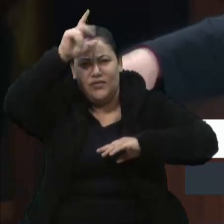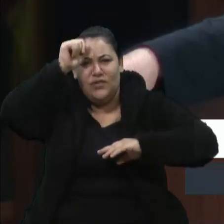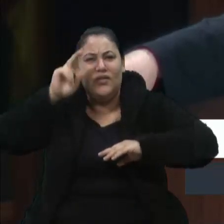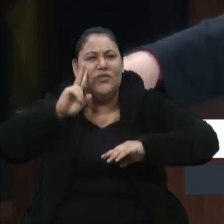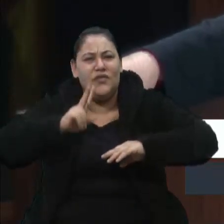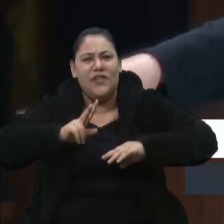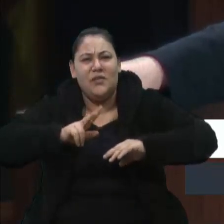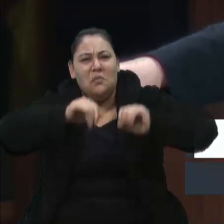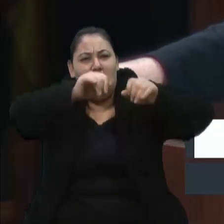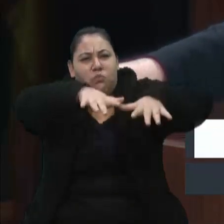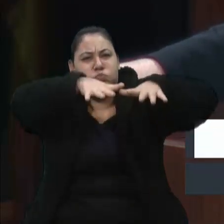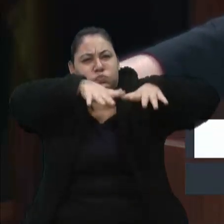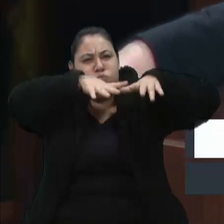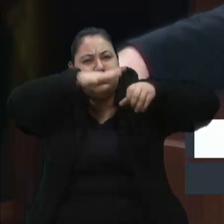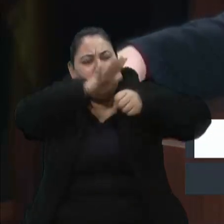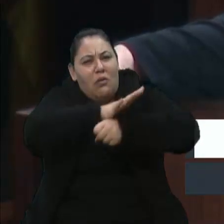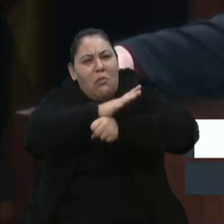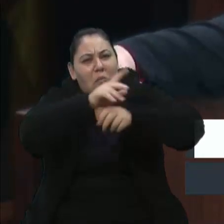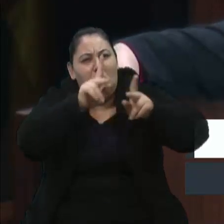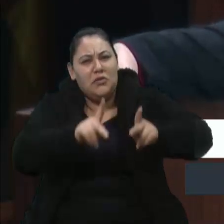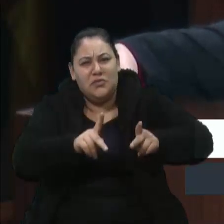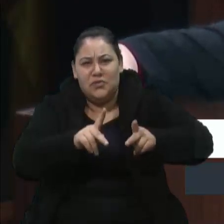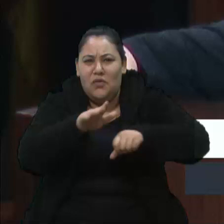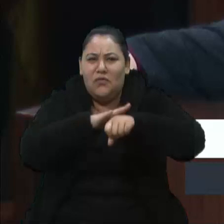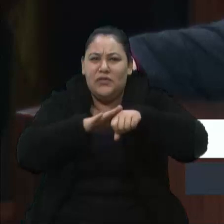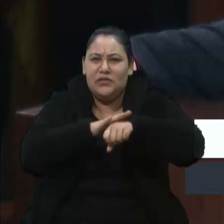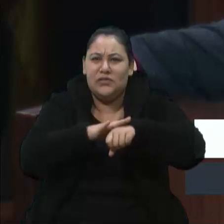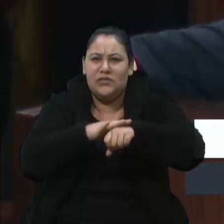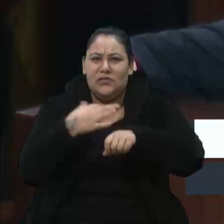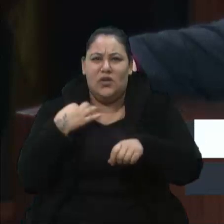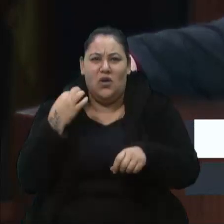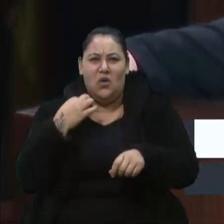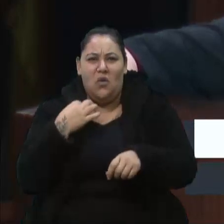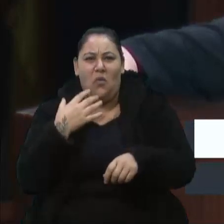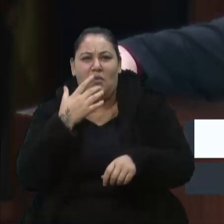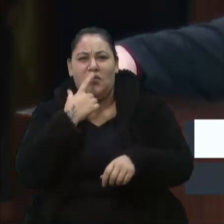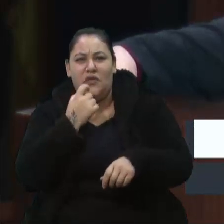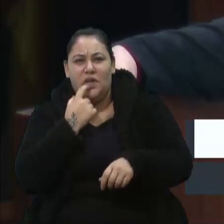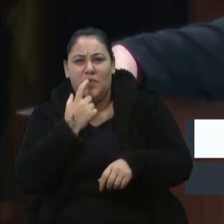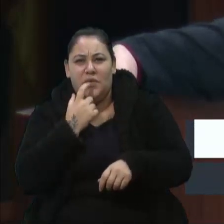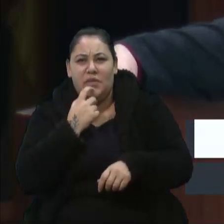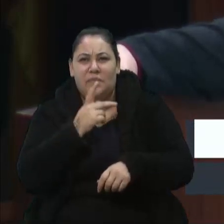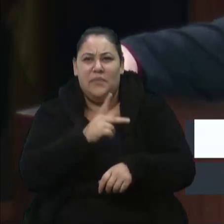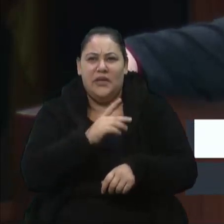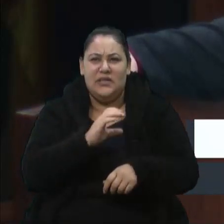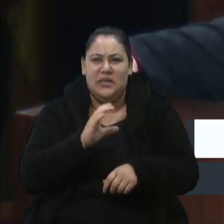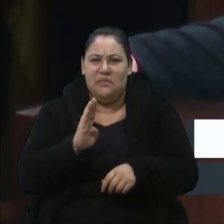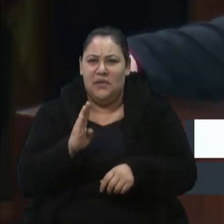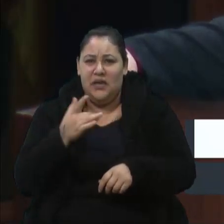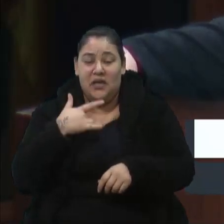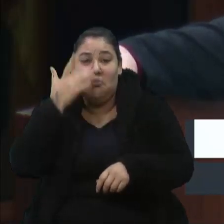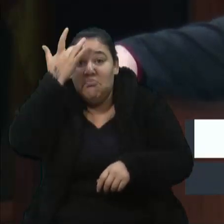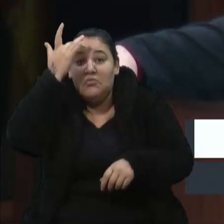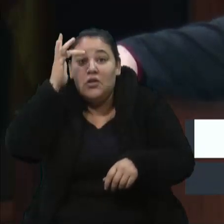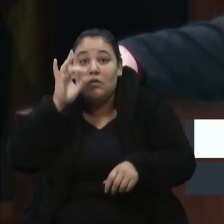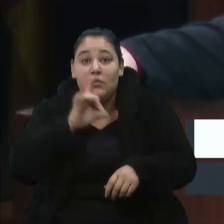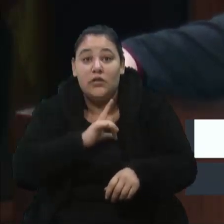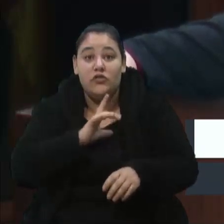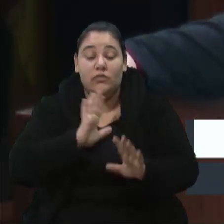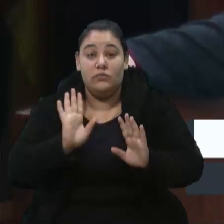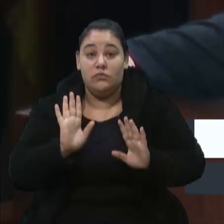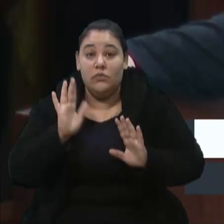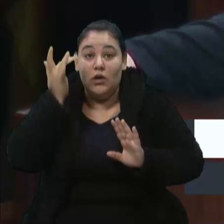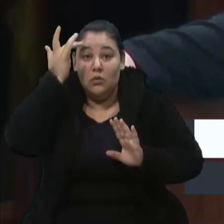lá na frente, um pessoal conversando, tal de vermelho, PCB, nem sabia que existia isso daí. Não sei de onde que